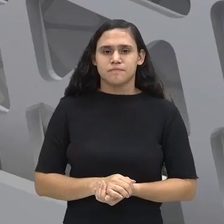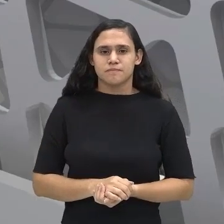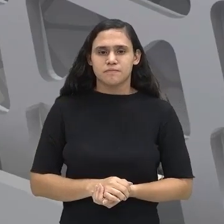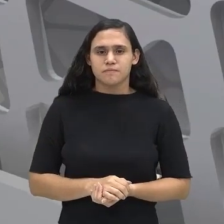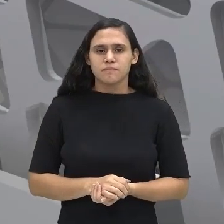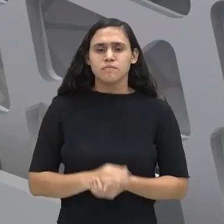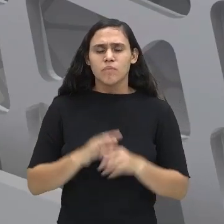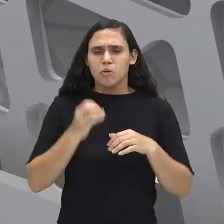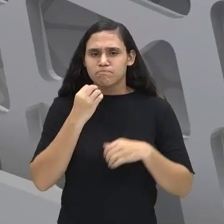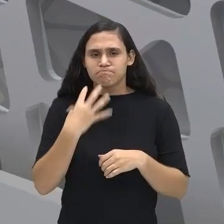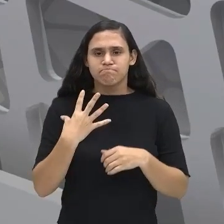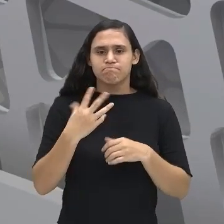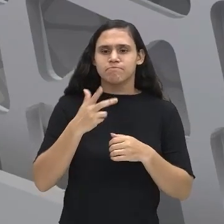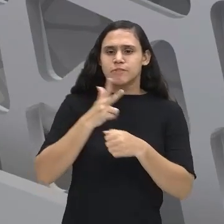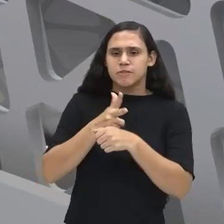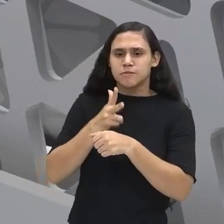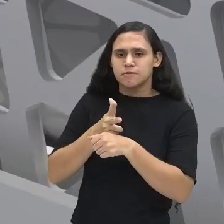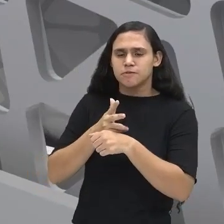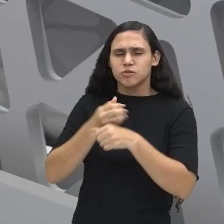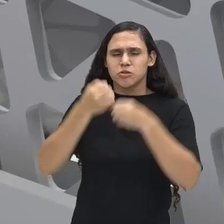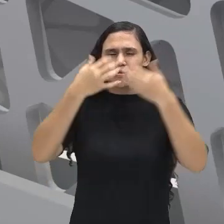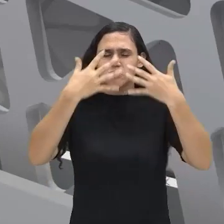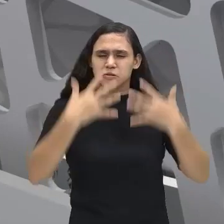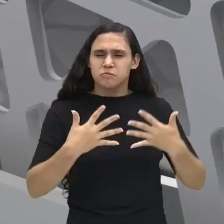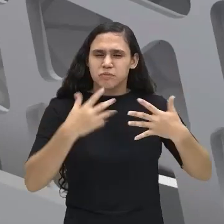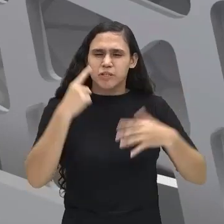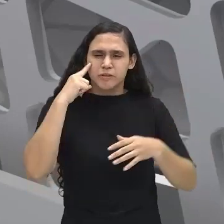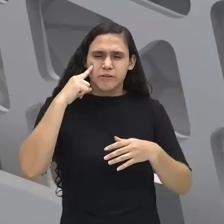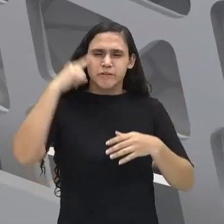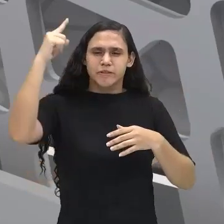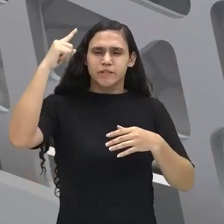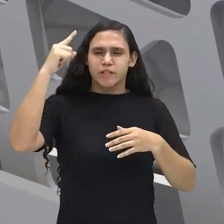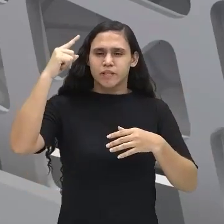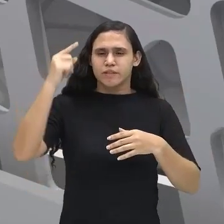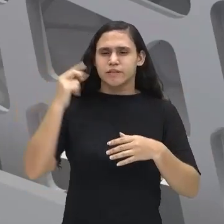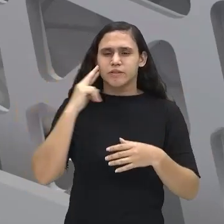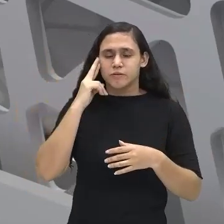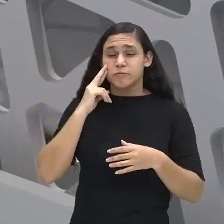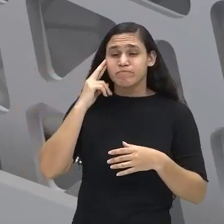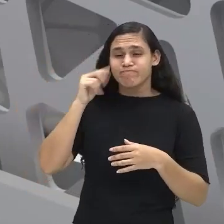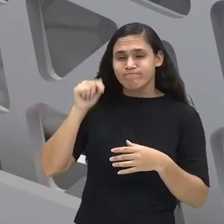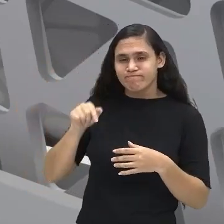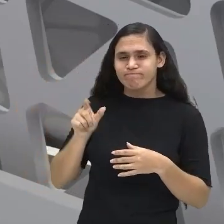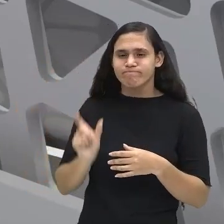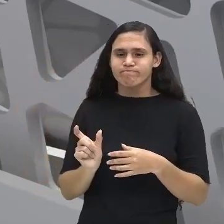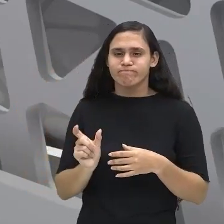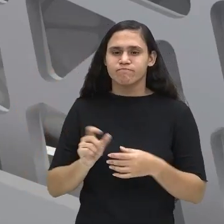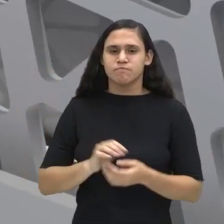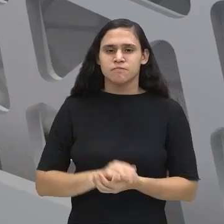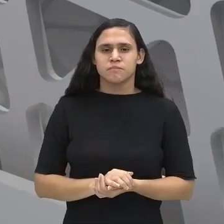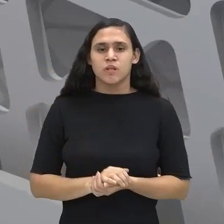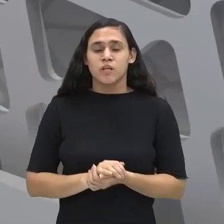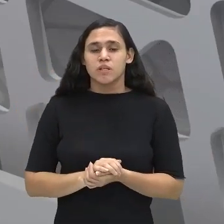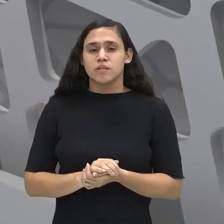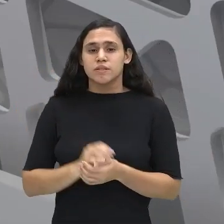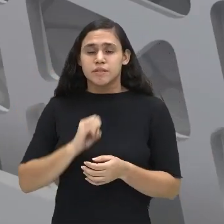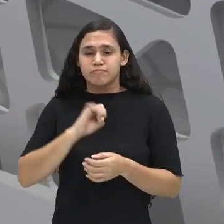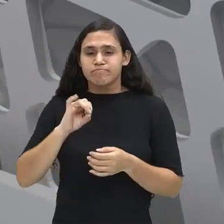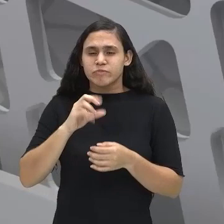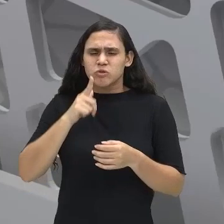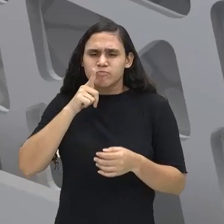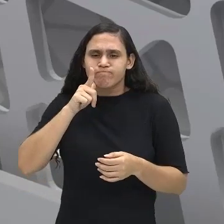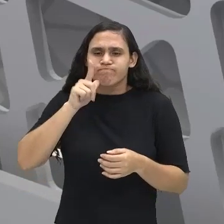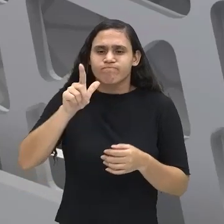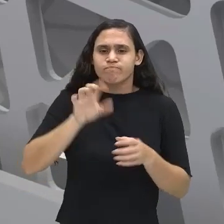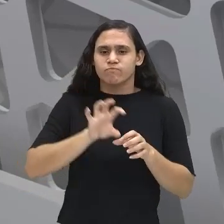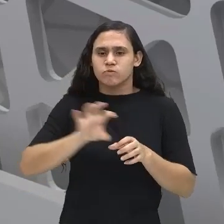vídeo ilustra muito bem a ideia de simetria de reflexão, né? Se nós podemos sobrepor, né, dividir por um eixo e sobrepor uma